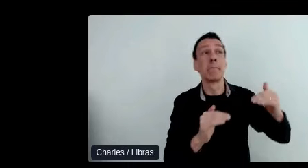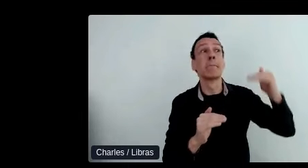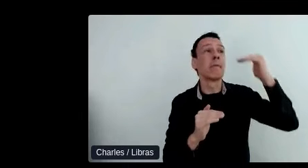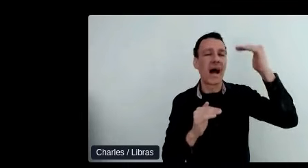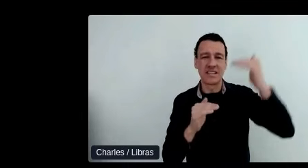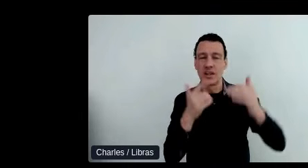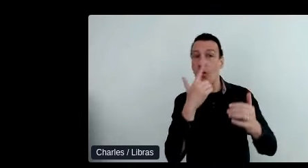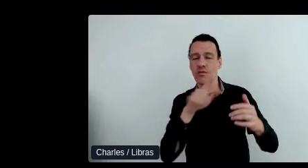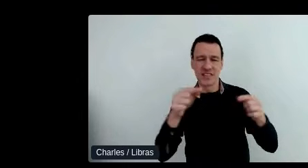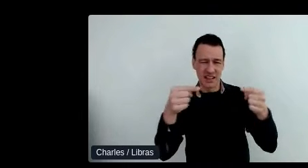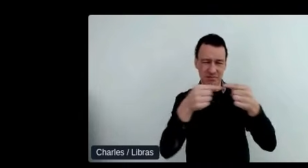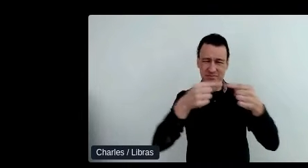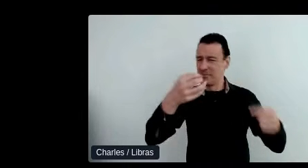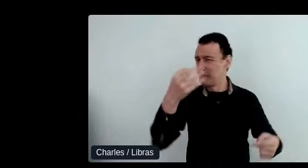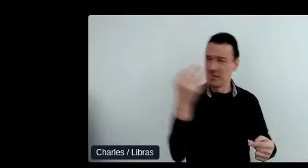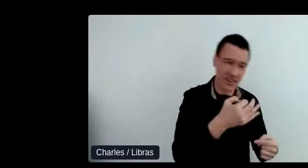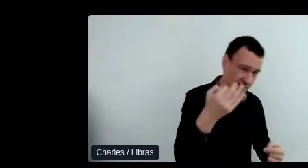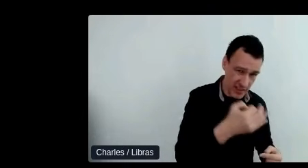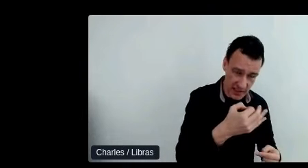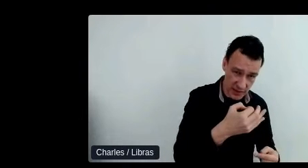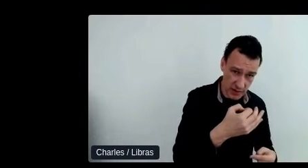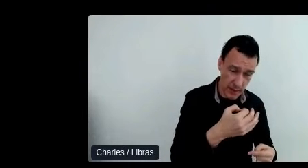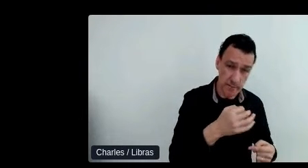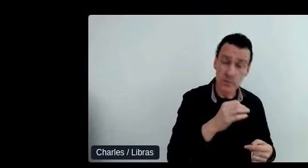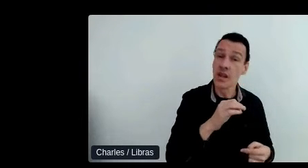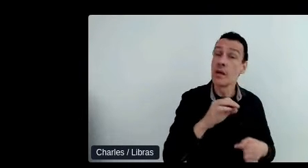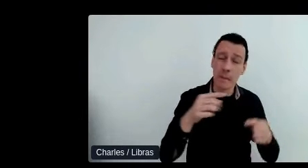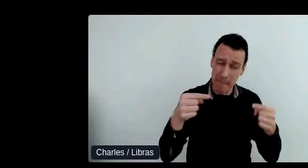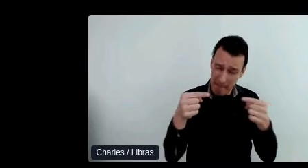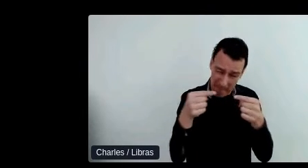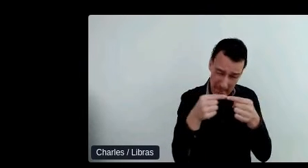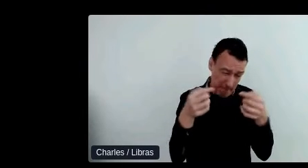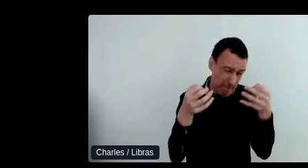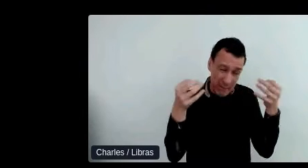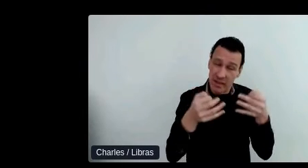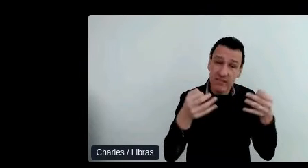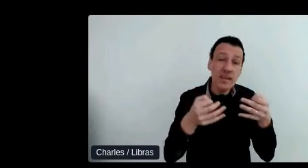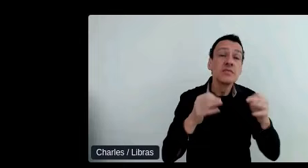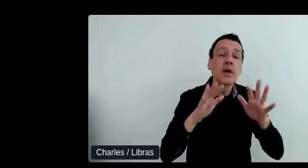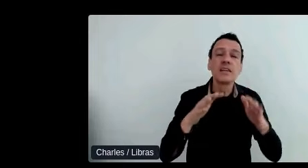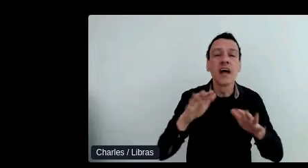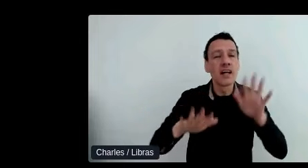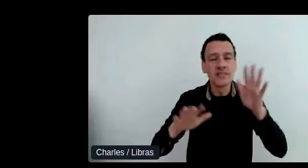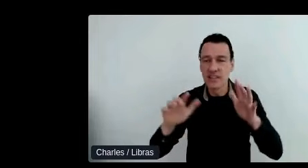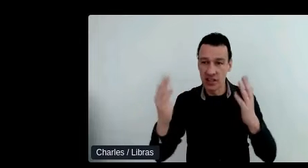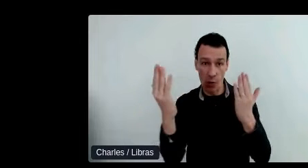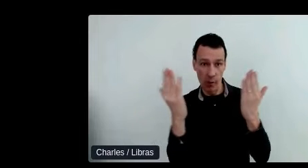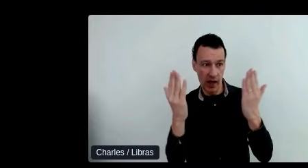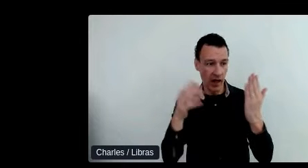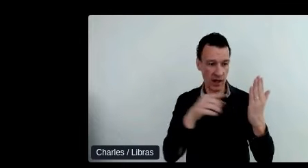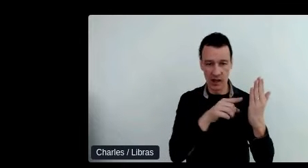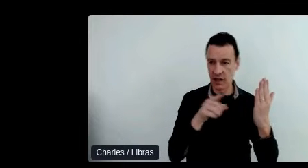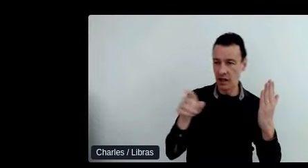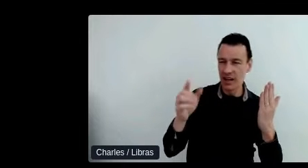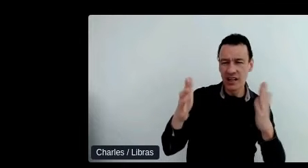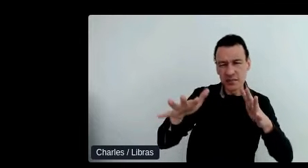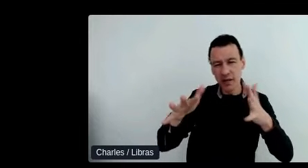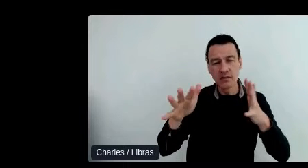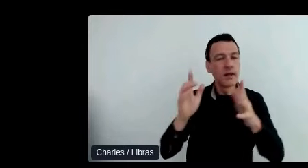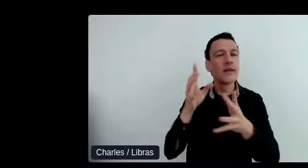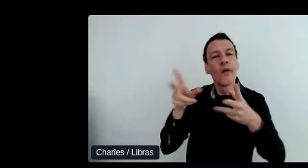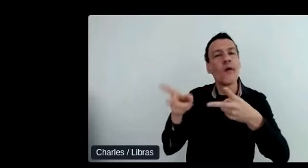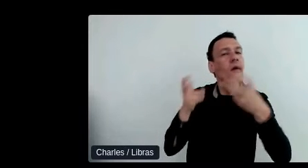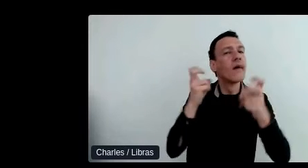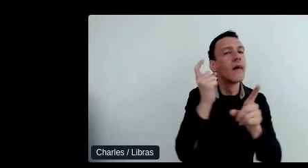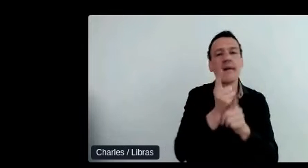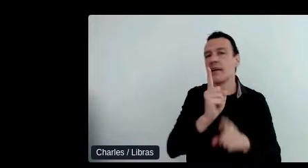conjunto do treino. Mas é ineficaz, porque não consegue prever os resultados. o underfit, que é o subestimado, o